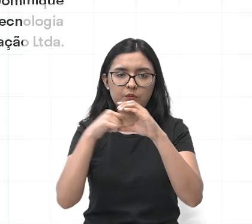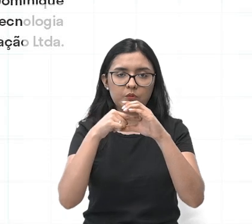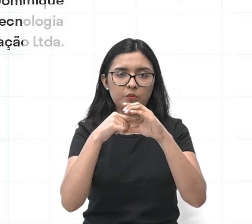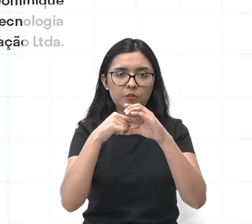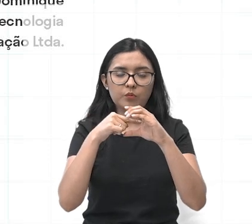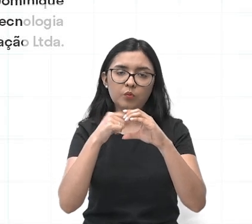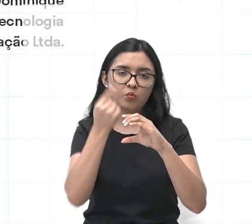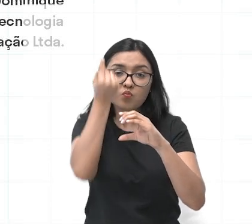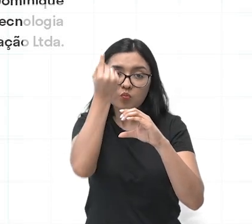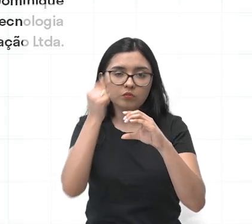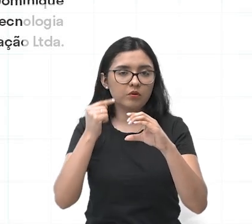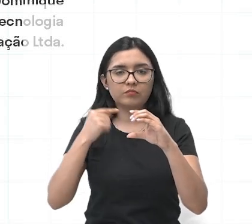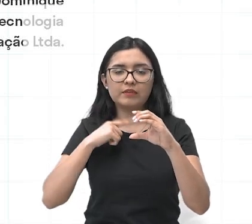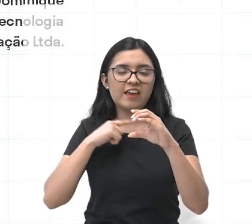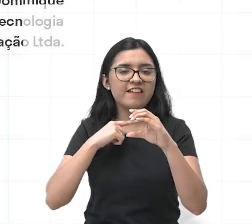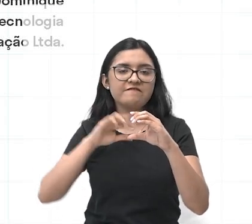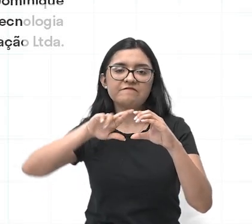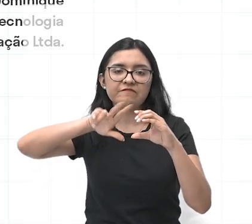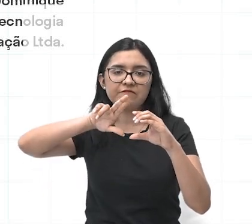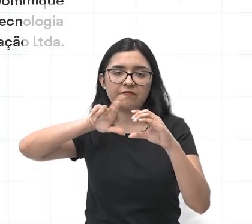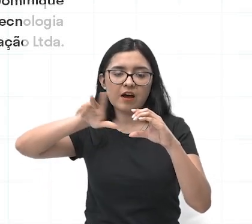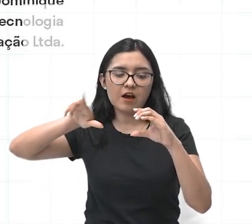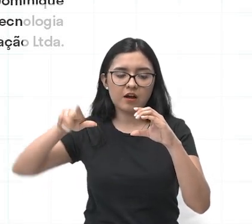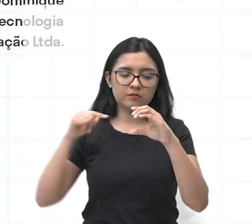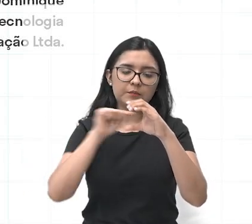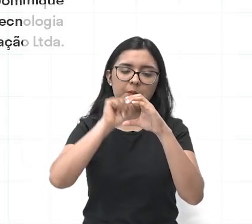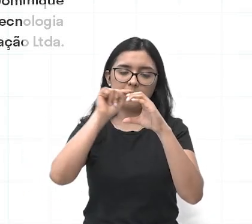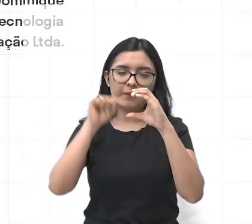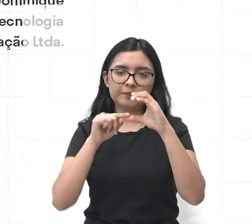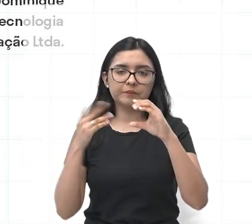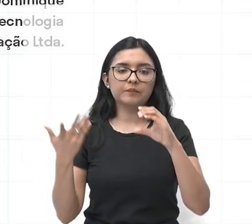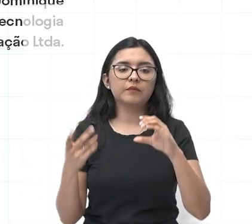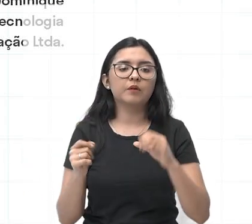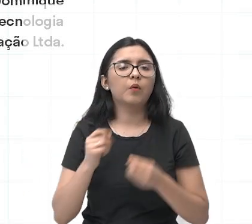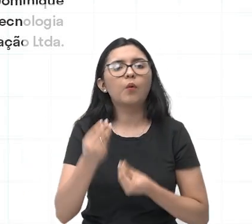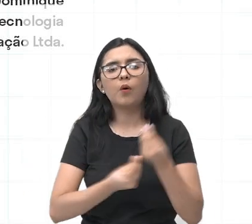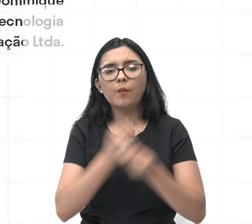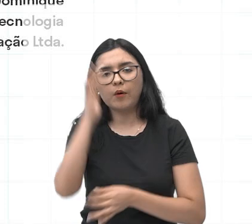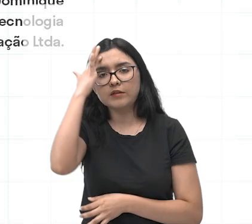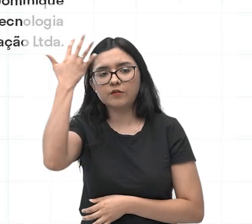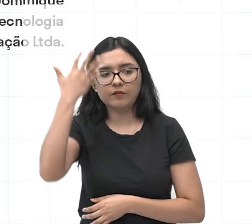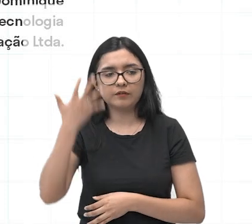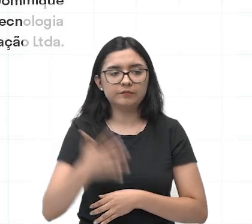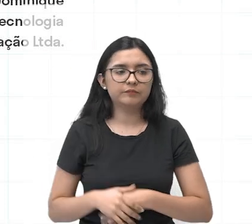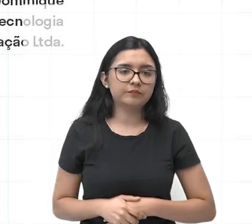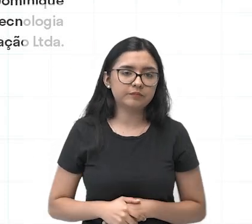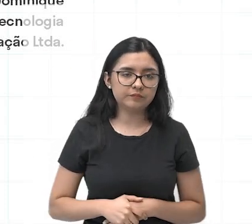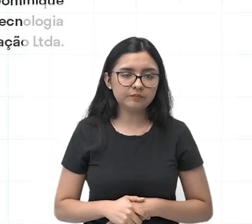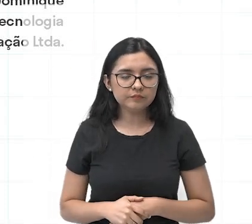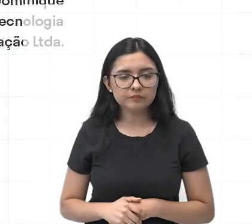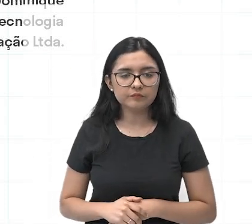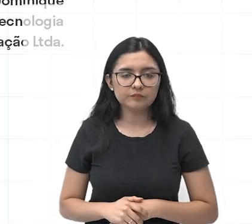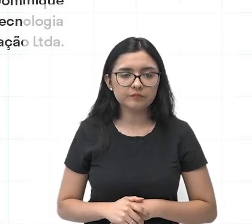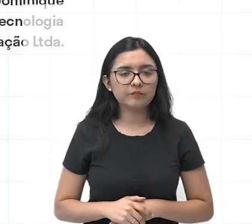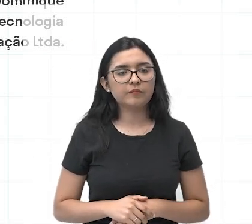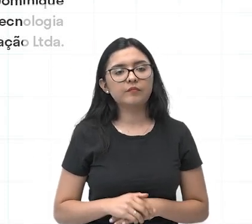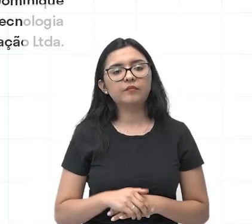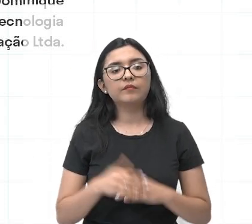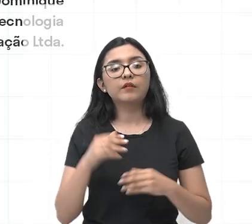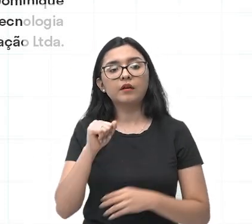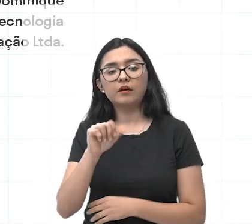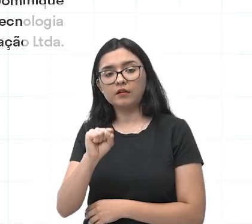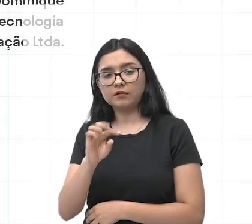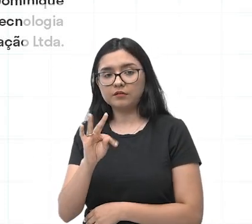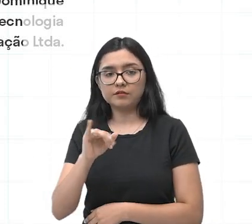focal, apenas num ponto. Né? E a correção para esse problema, para quem tem esse distúrbio chamado de